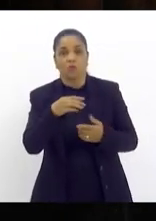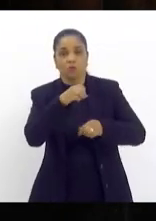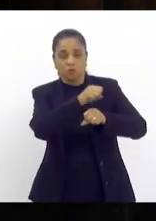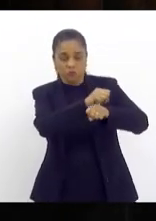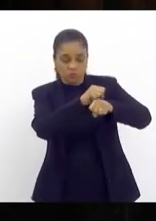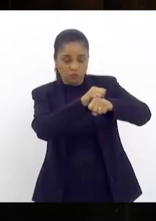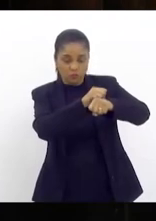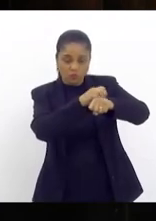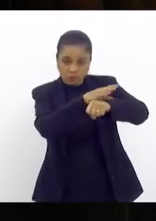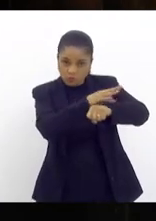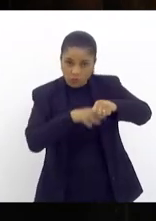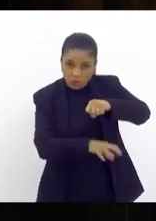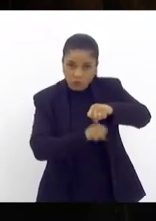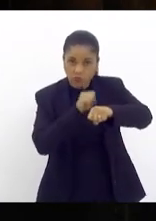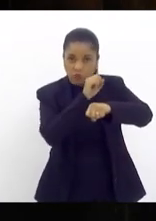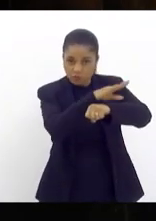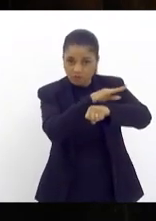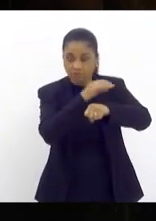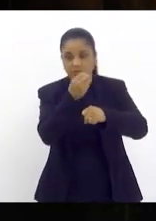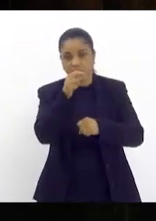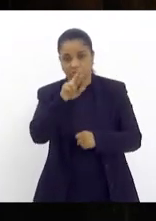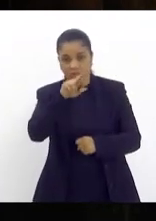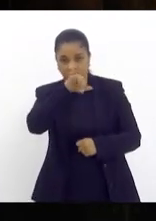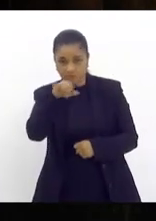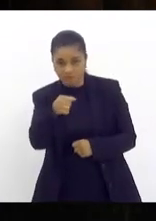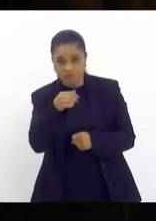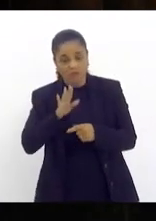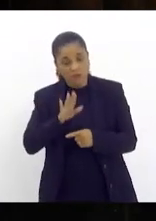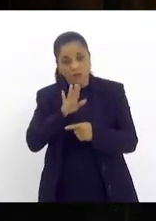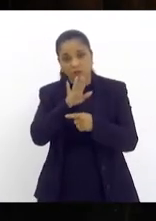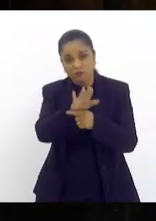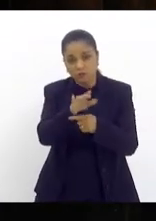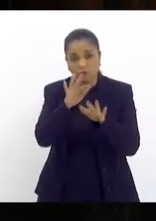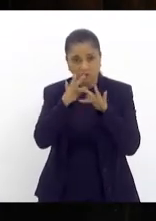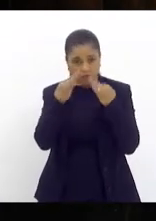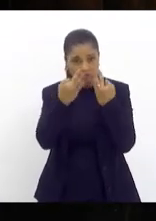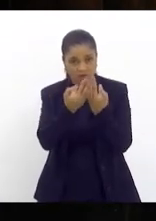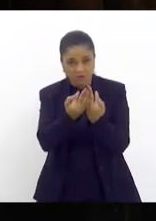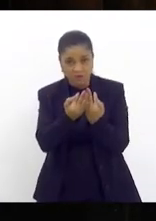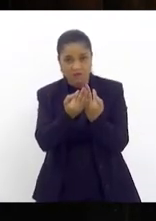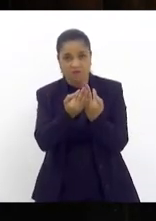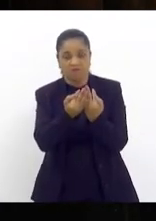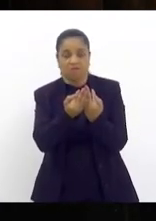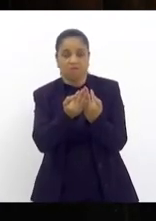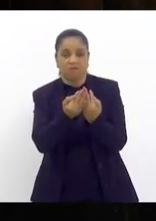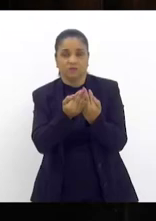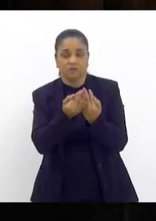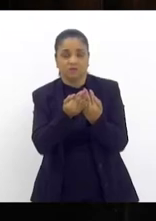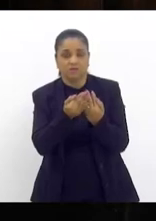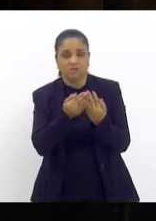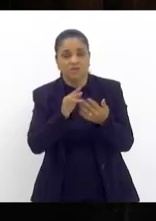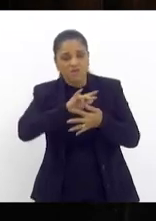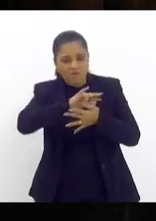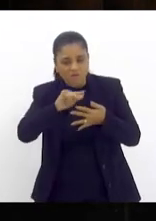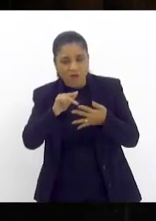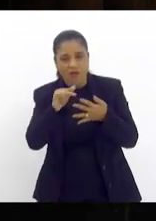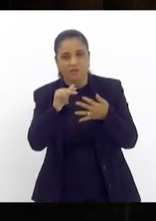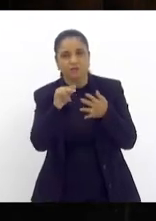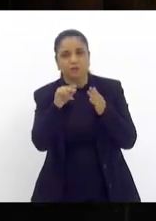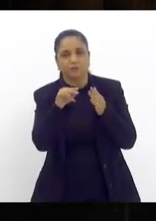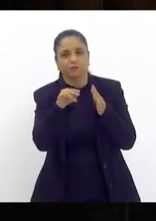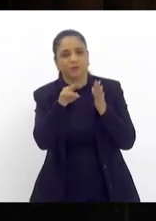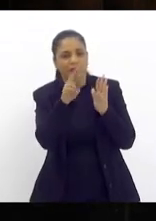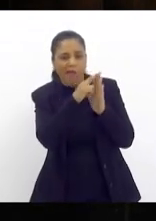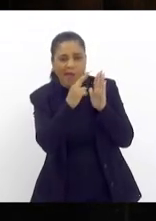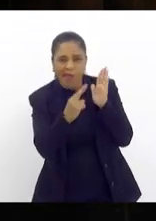famílias que recebem outros benefícios, porque tem o critério da renda, porque tem uma série de critérios que se enquadram no CadÚnico, que é